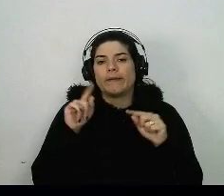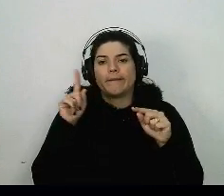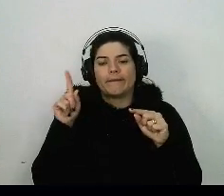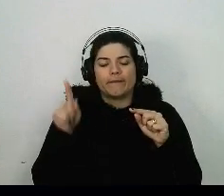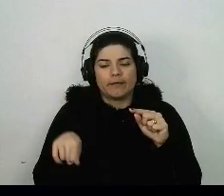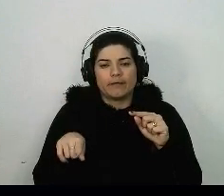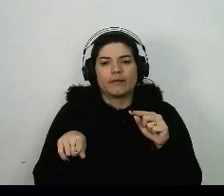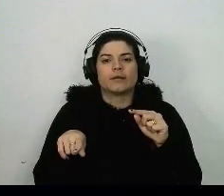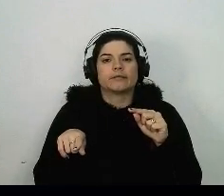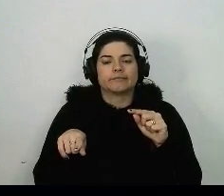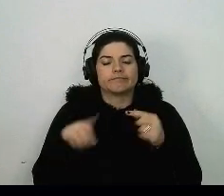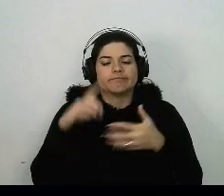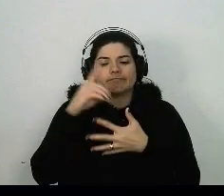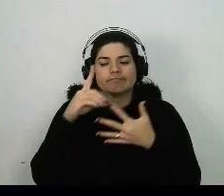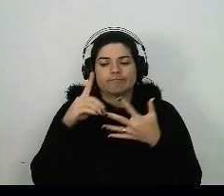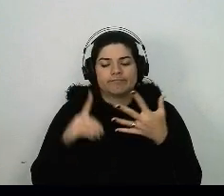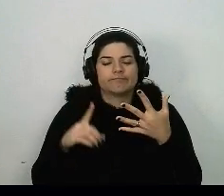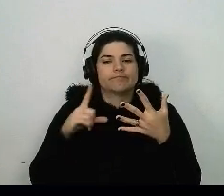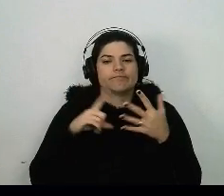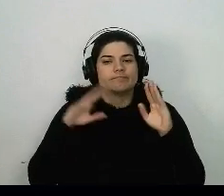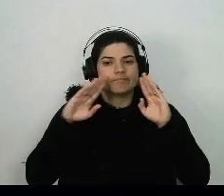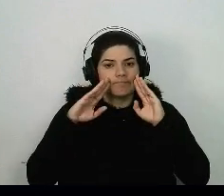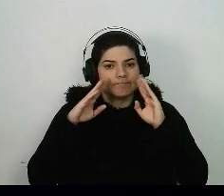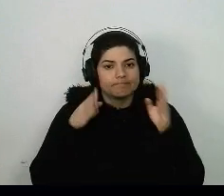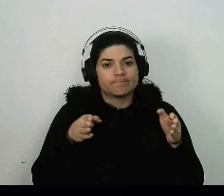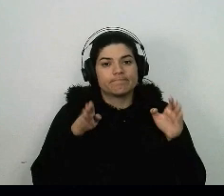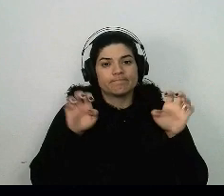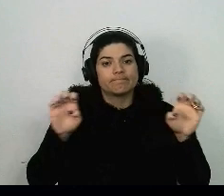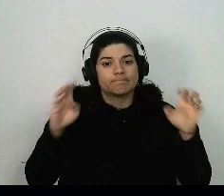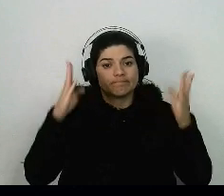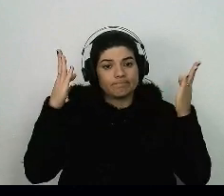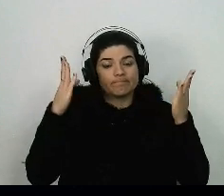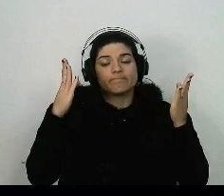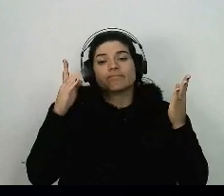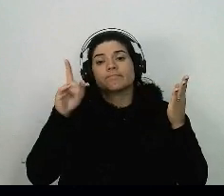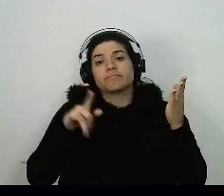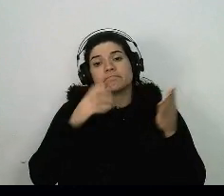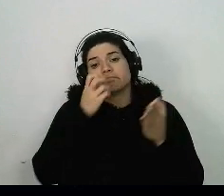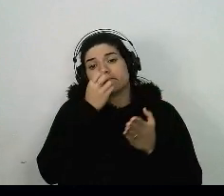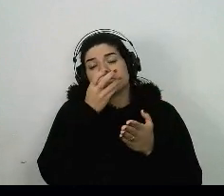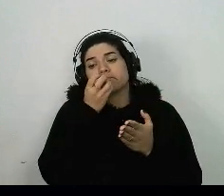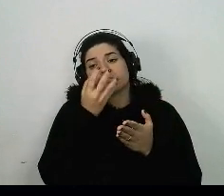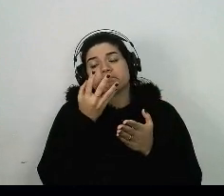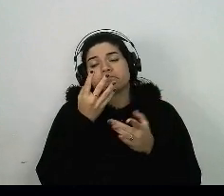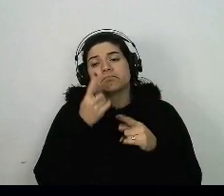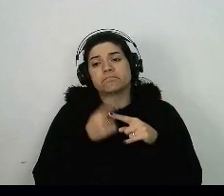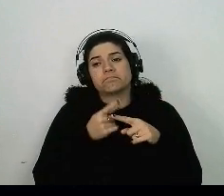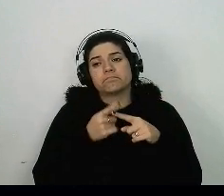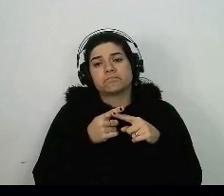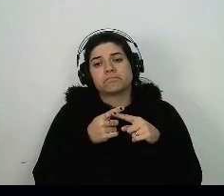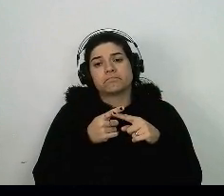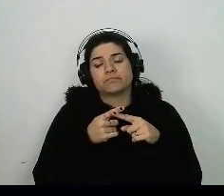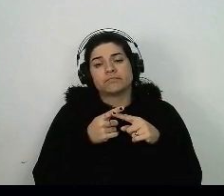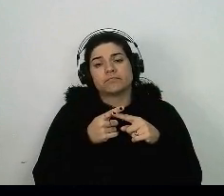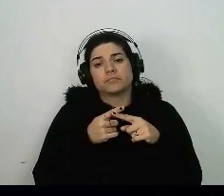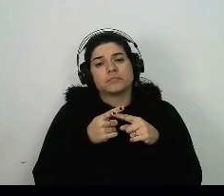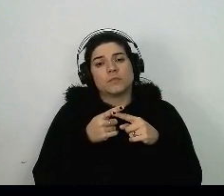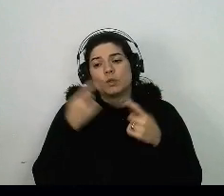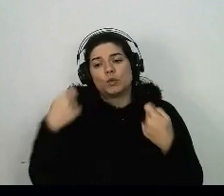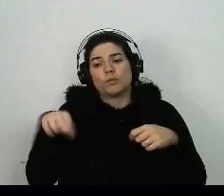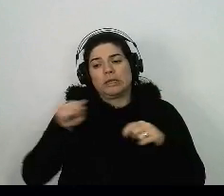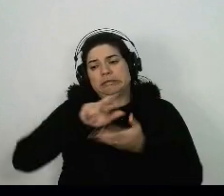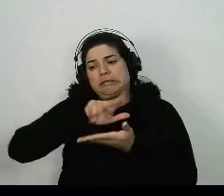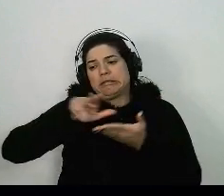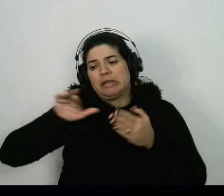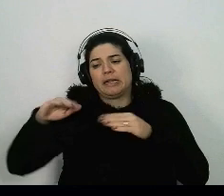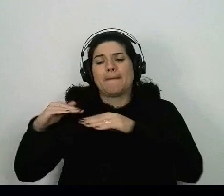esses dados orientados a eventos. Então, assim, para muitos dos casos isso é bom, ao invés de eu ter que ter vários padrões de versão de documento.